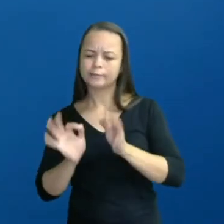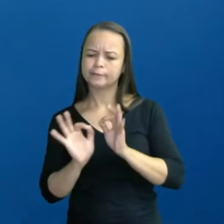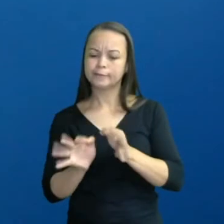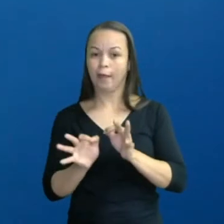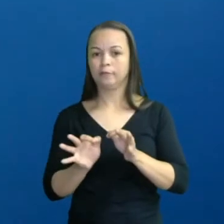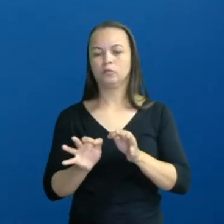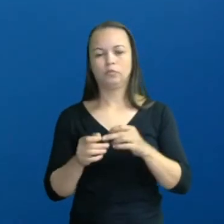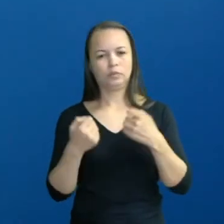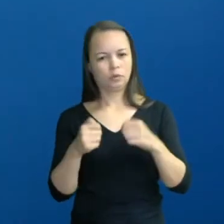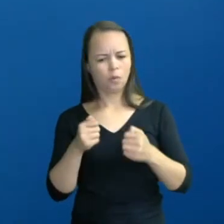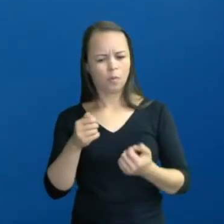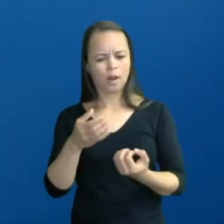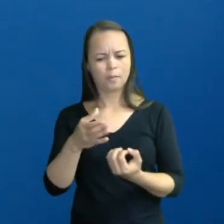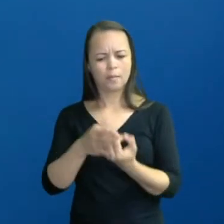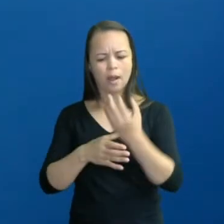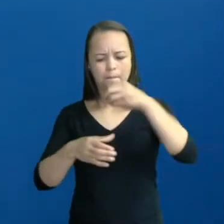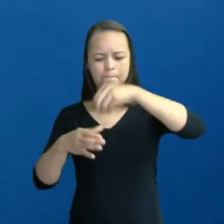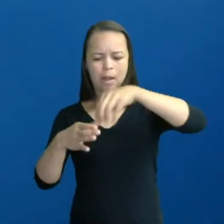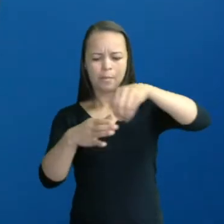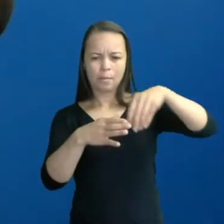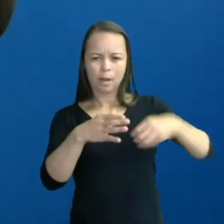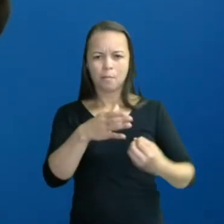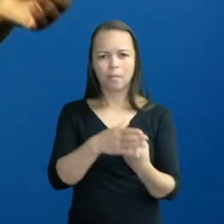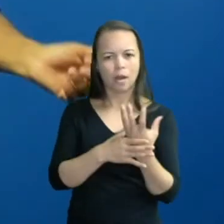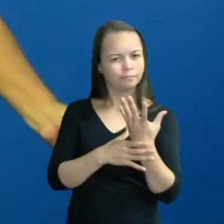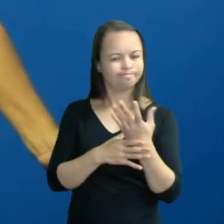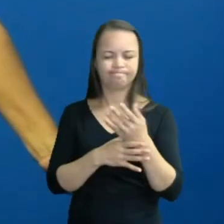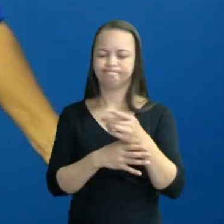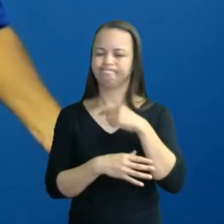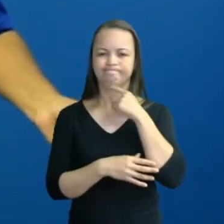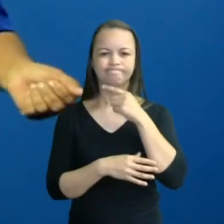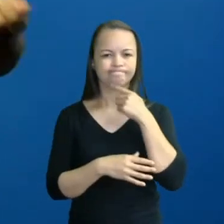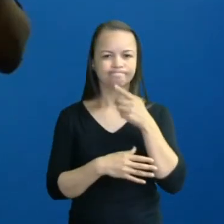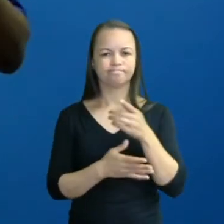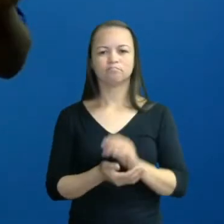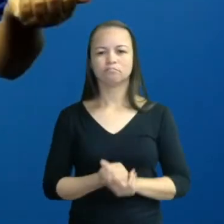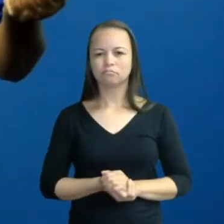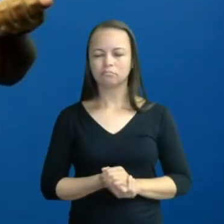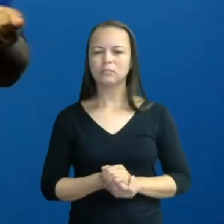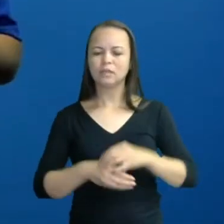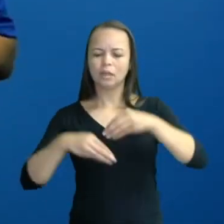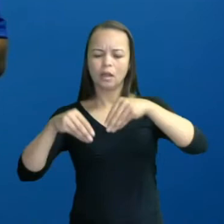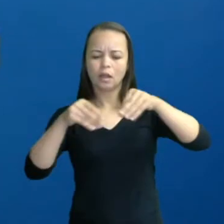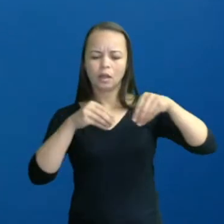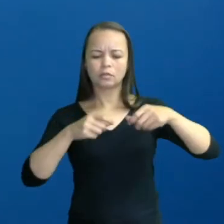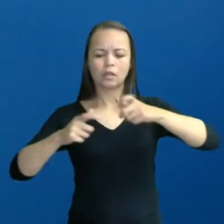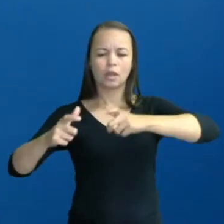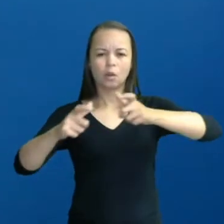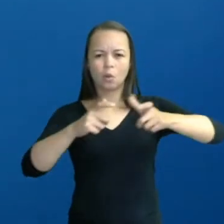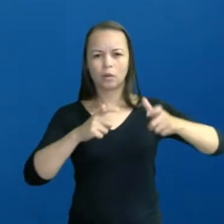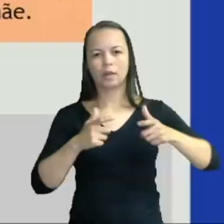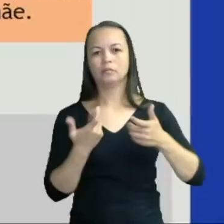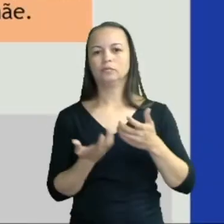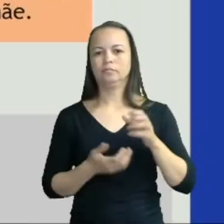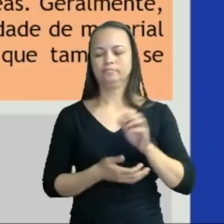nada, tá certo? E vamos ver agora essa divisão do solo, né? Cada horizonte. Vamos